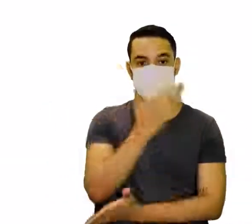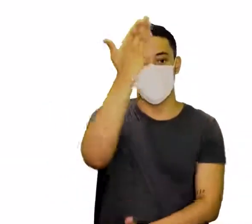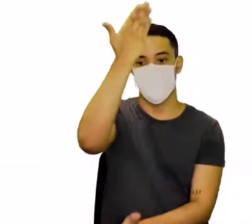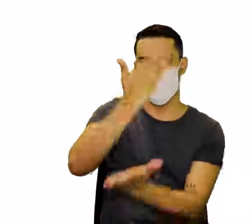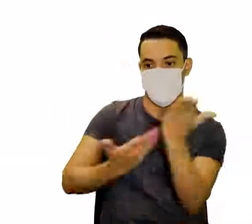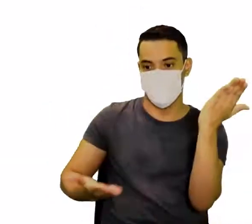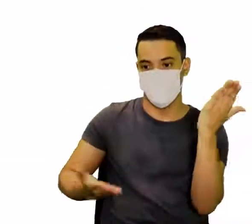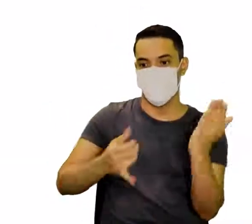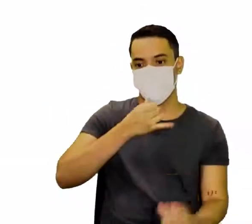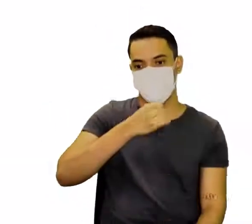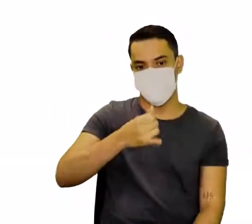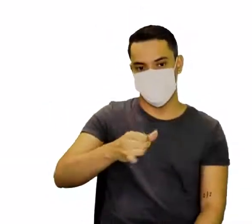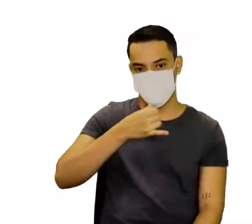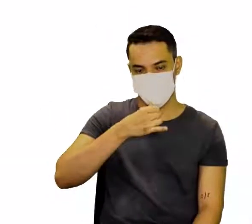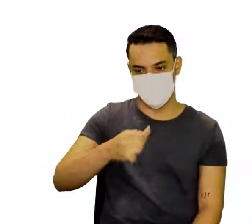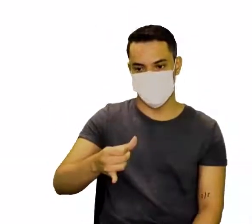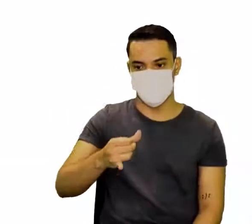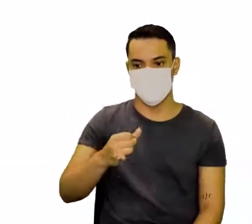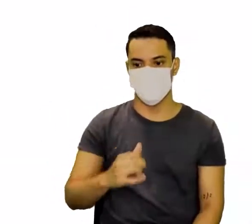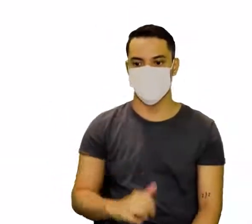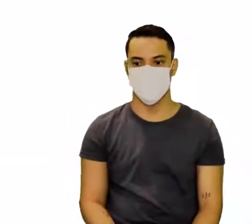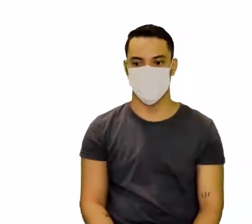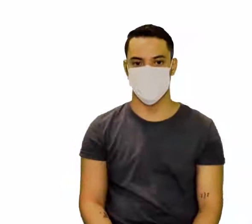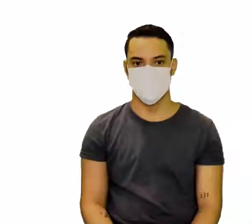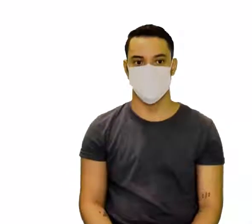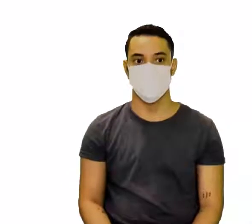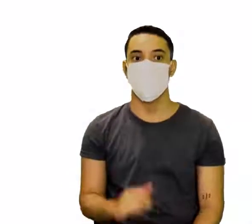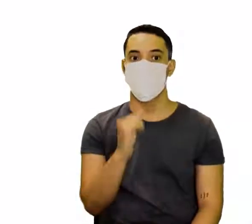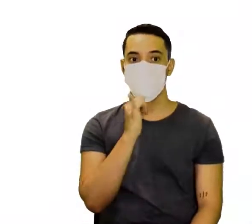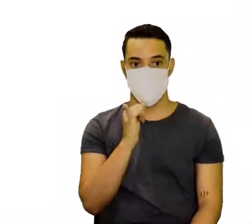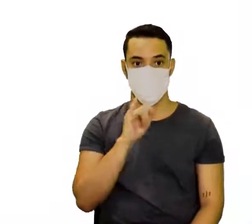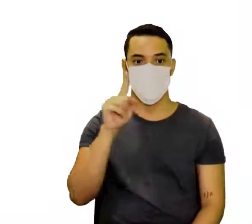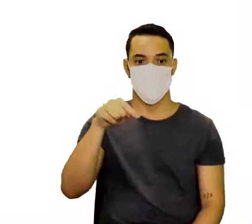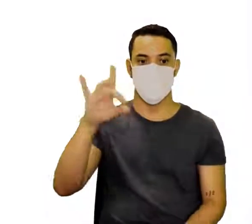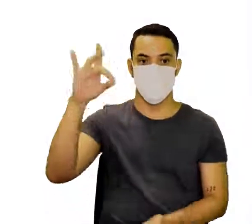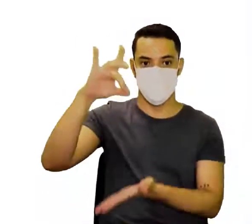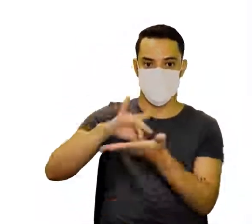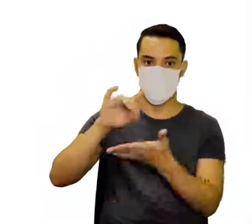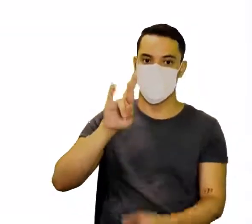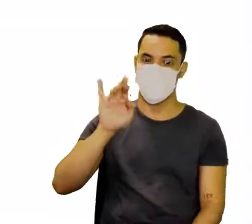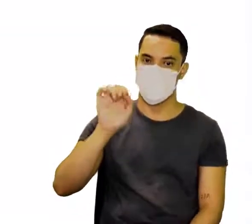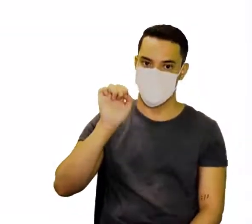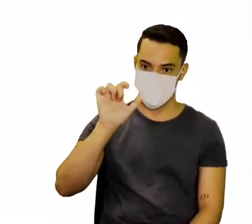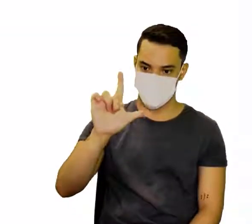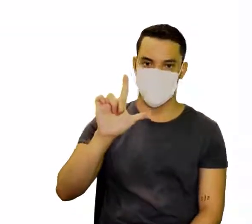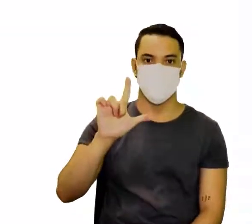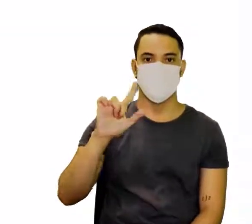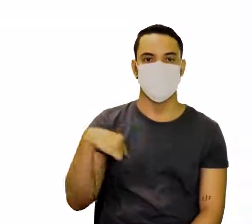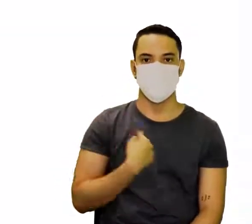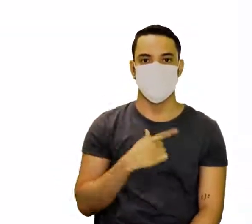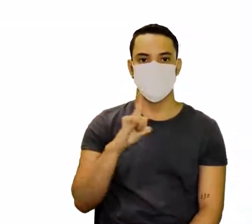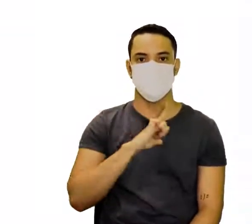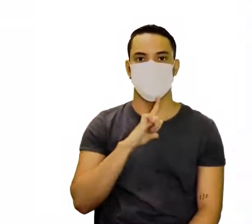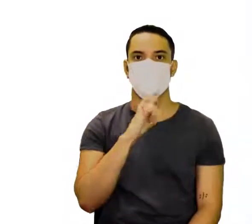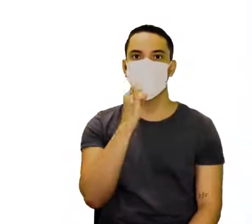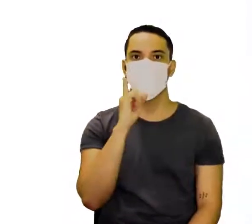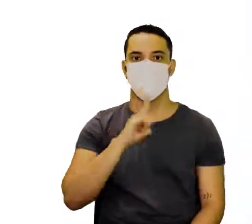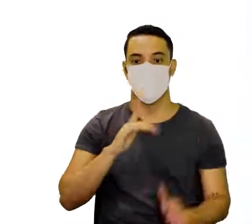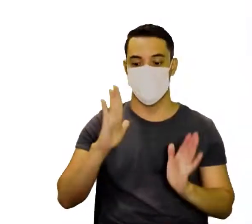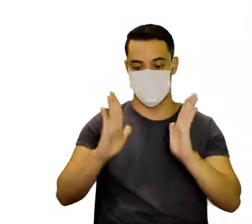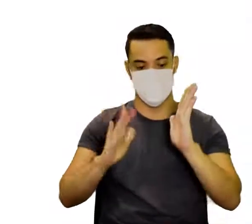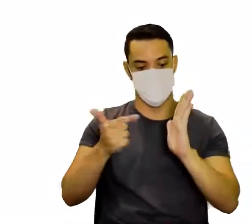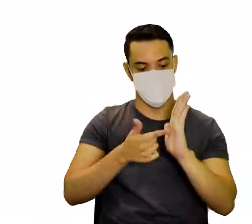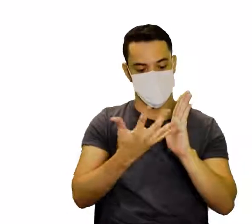de parte da energia total, tá, pessoal? Então, real, claro, é quando a gente tem aí uma